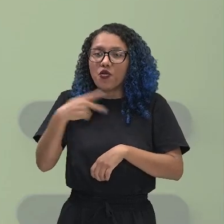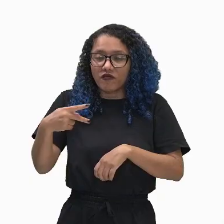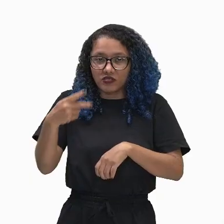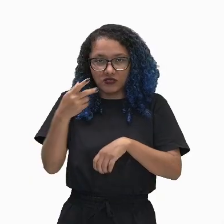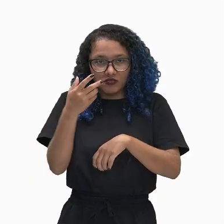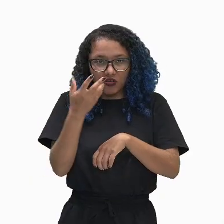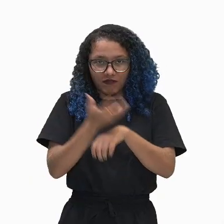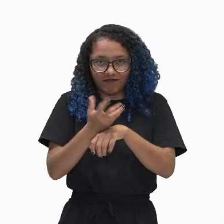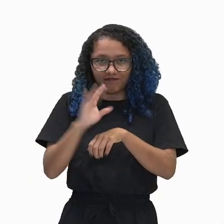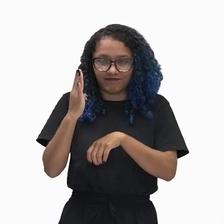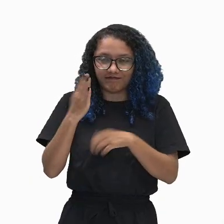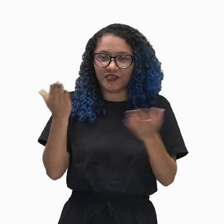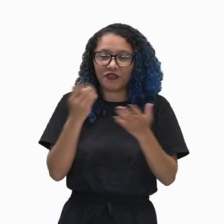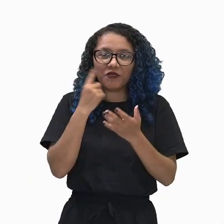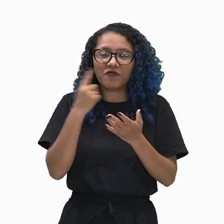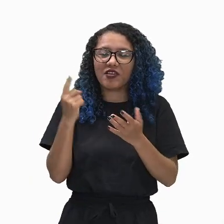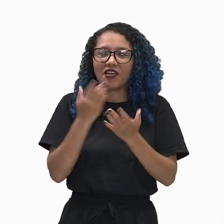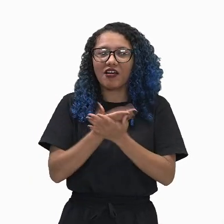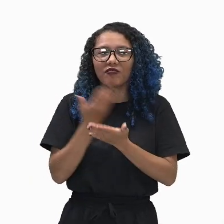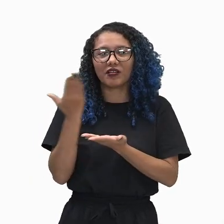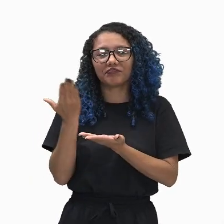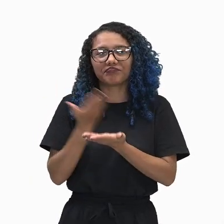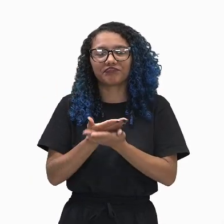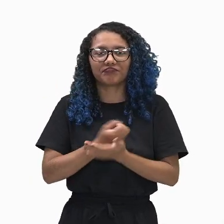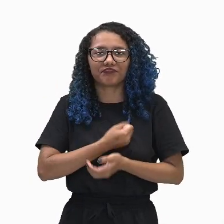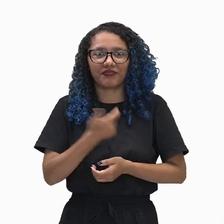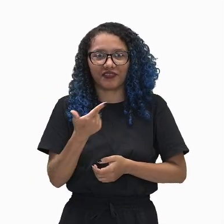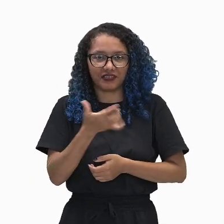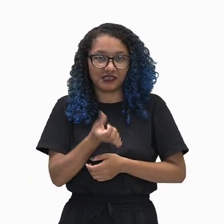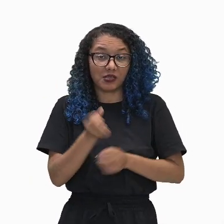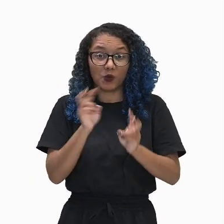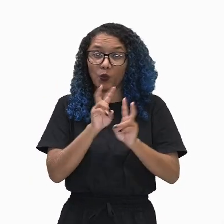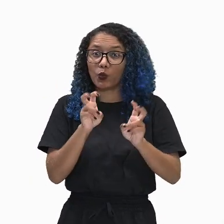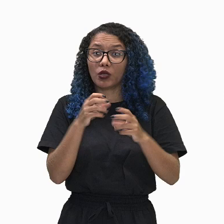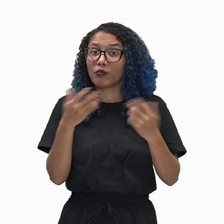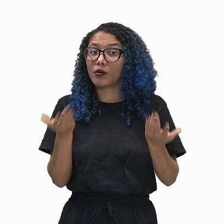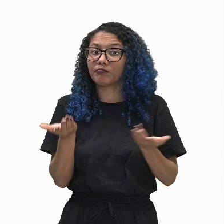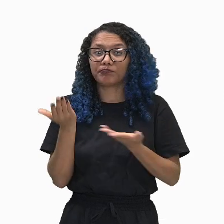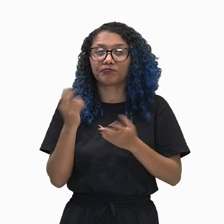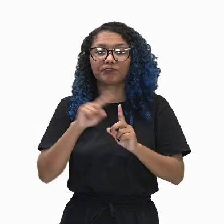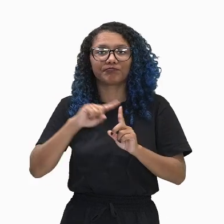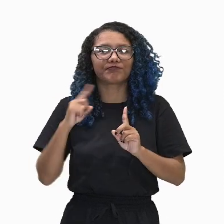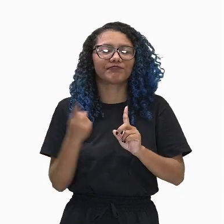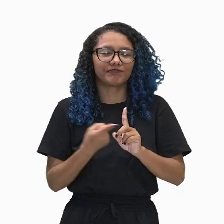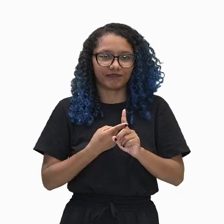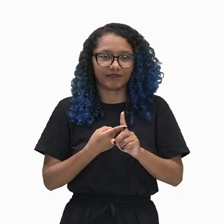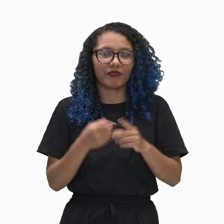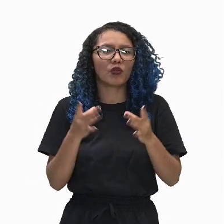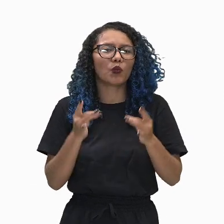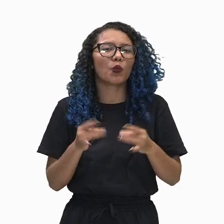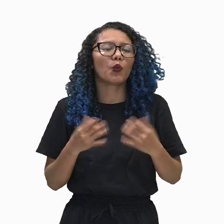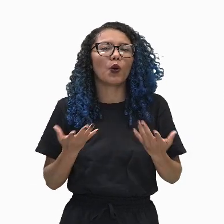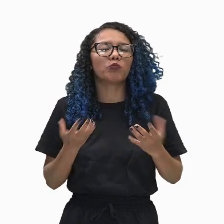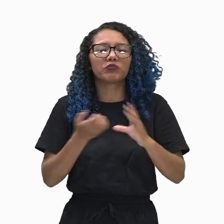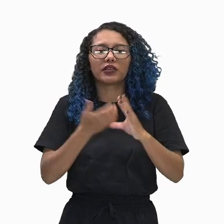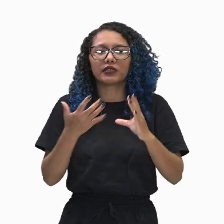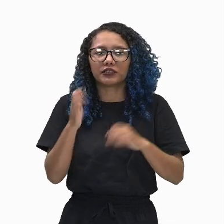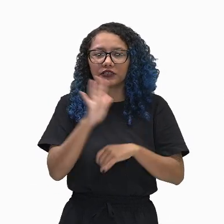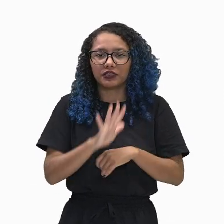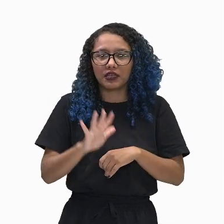hoje. Aula número 26, olha aí o objeto de conhecimento gravidez. Detalhamento desse objeto